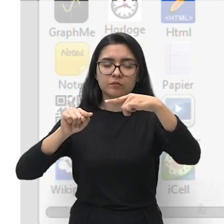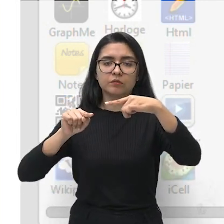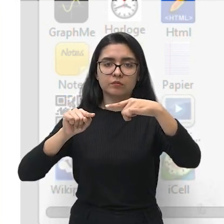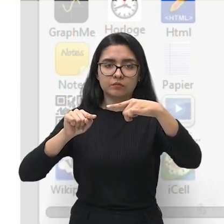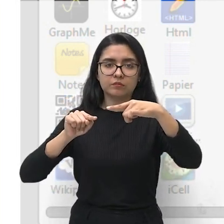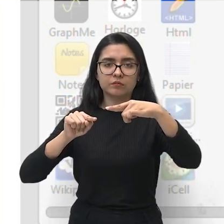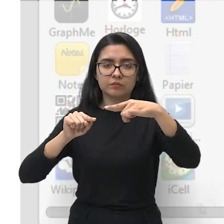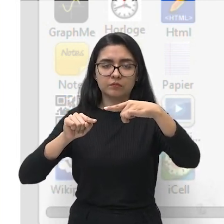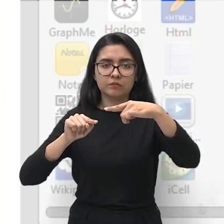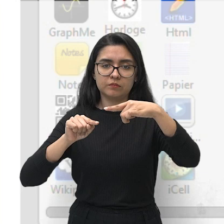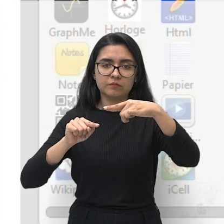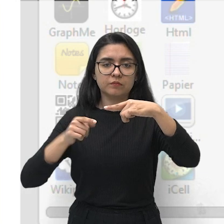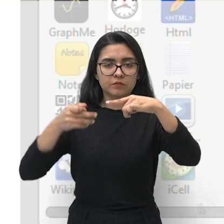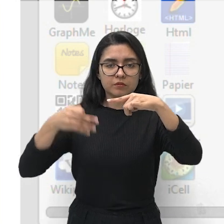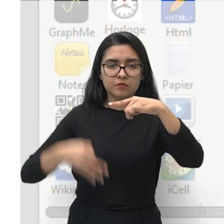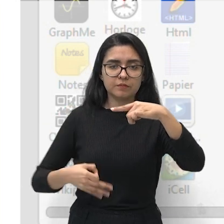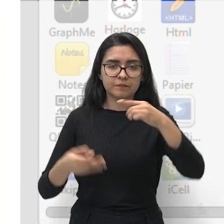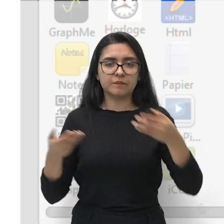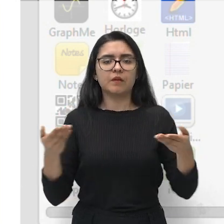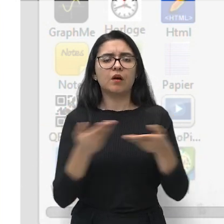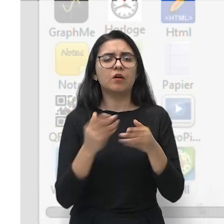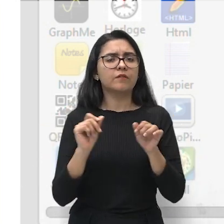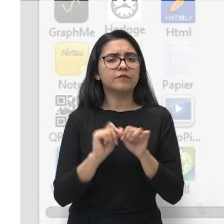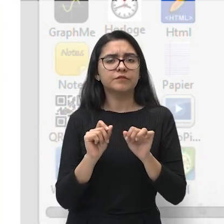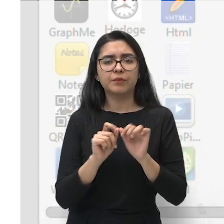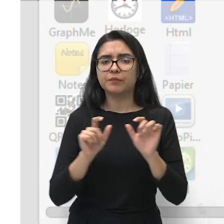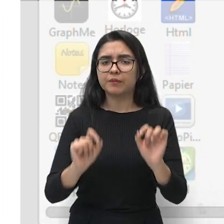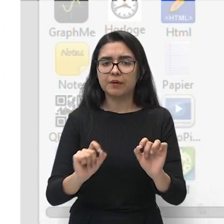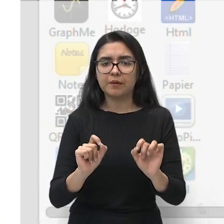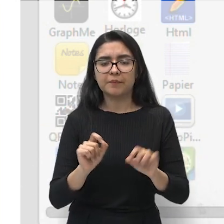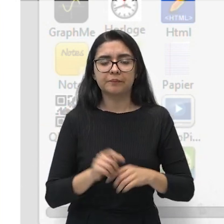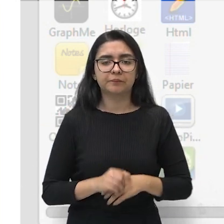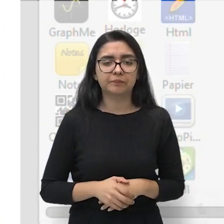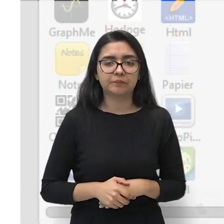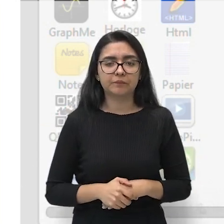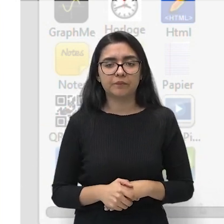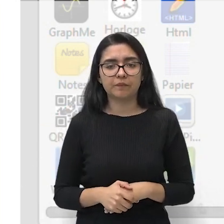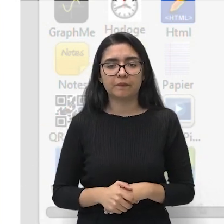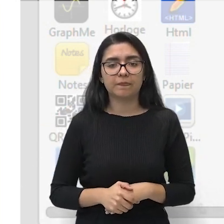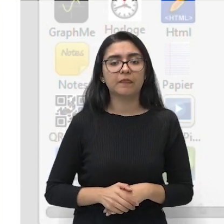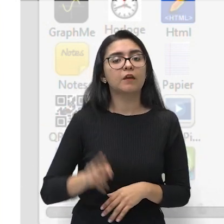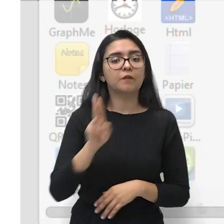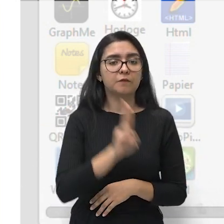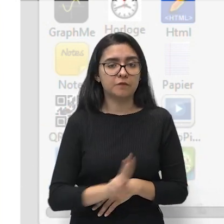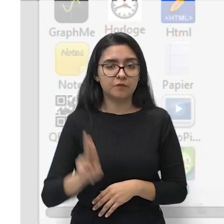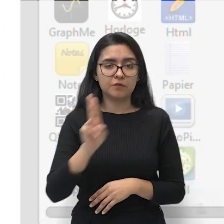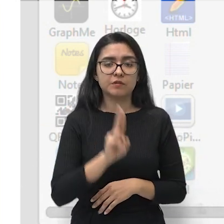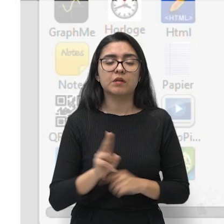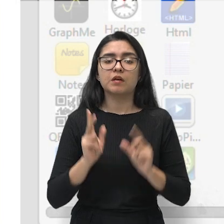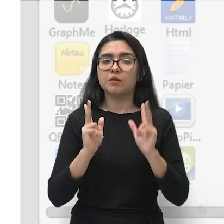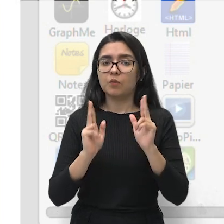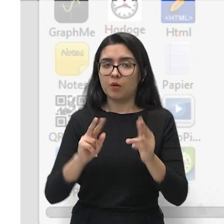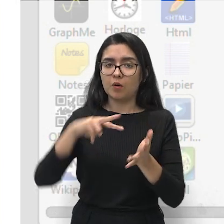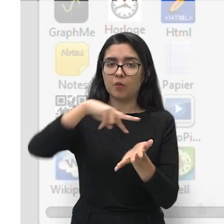Beleza. Agora, qual o procedimento? Vamos utilizar essa mesma abertura aqui, né?